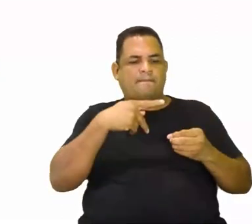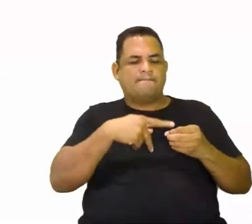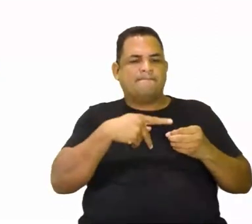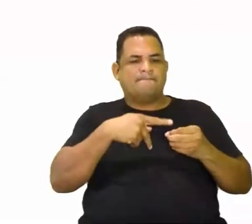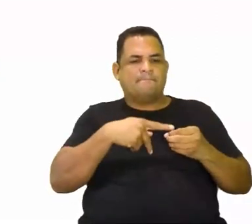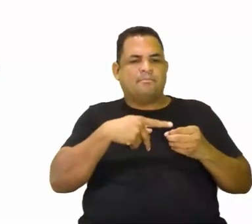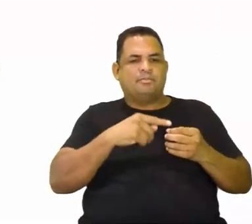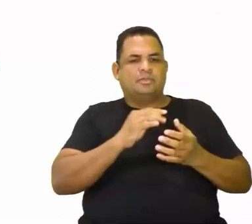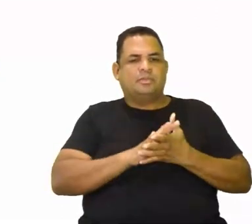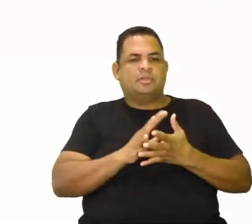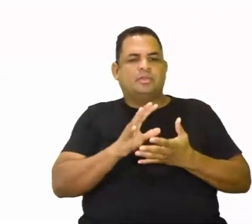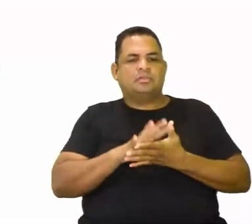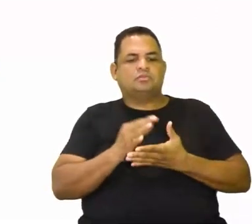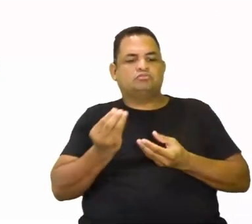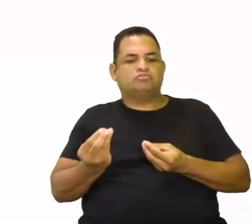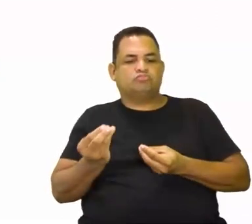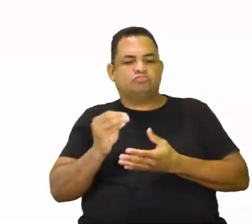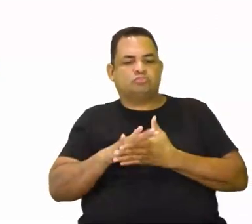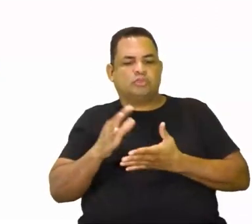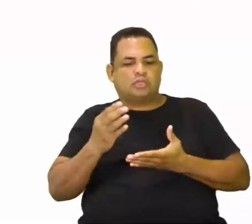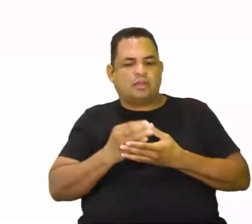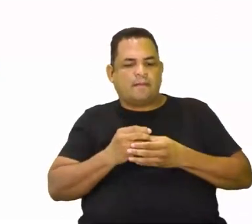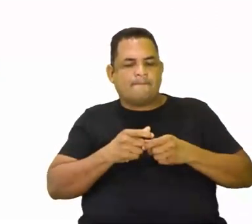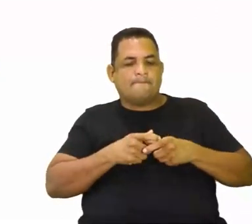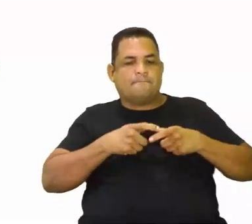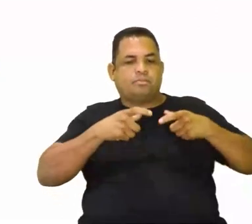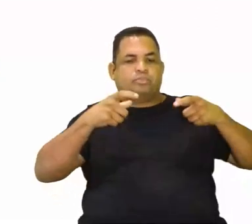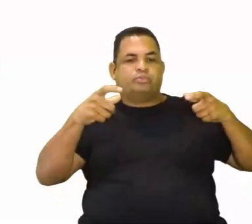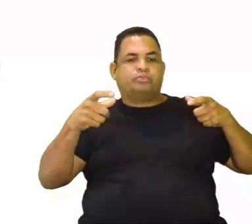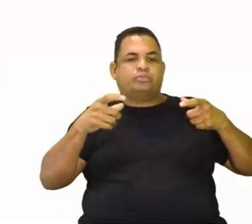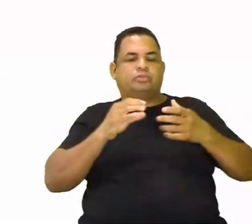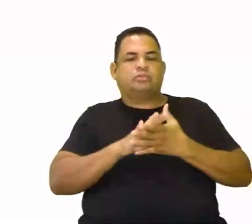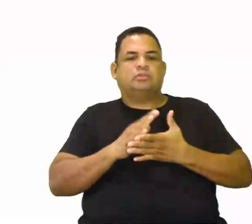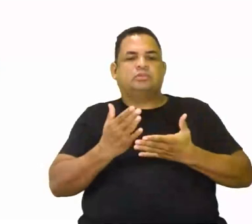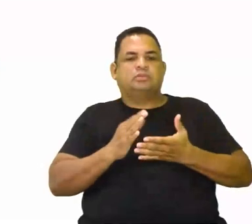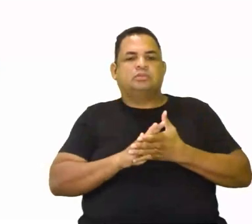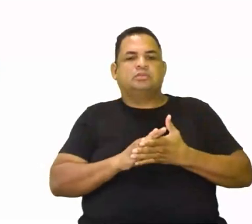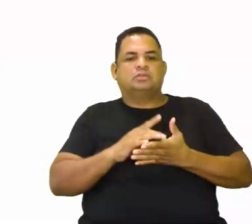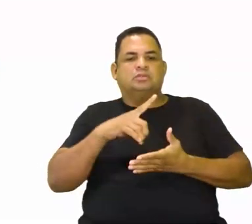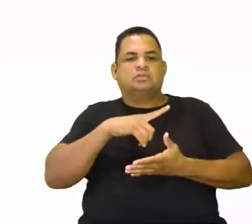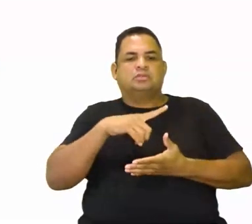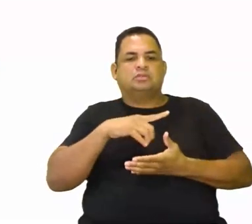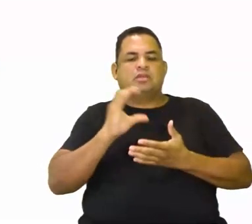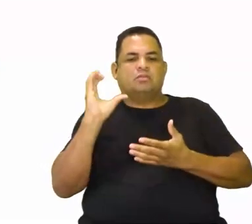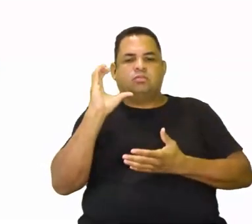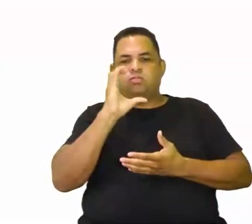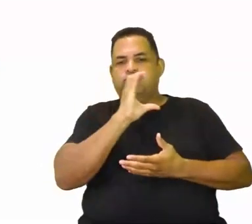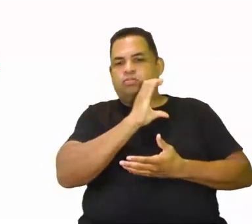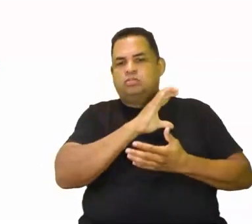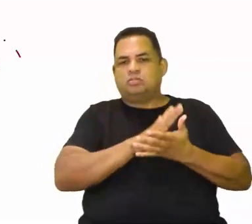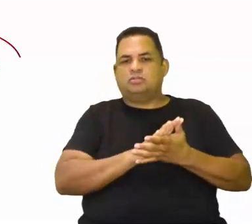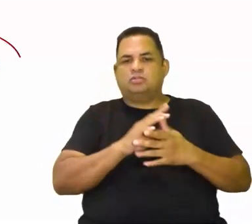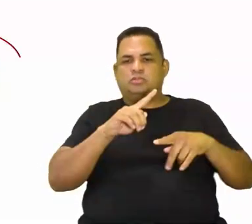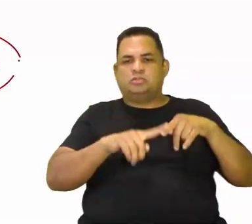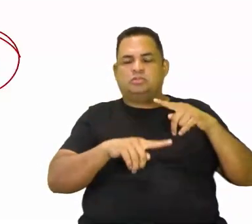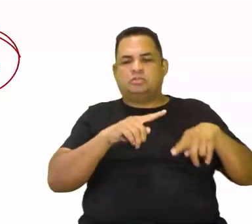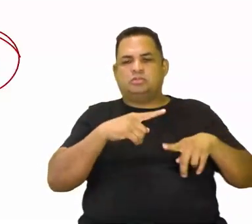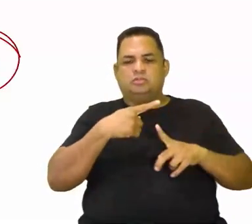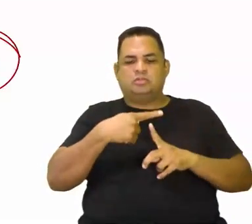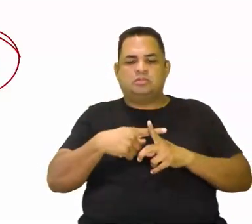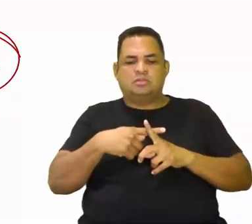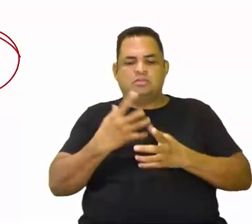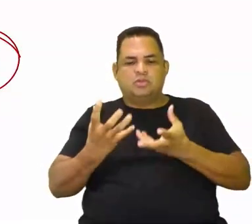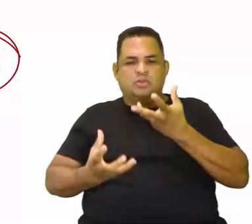E o que alimenta a queima, chamamos de comburente. Quer dizer, na presença do calor, nós temos o produto e a